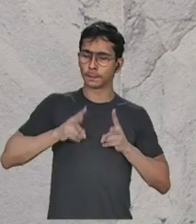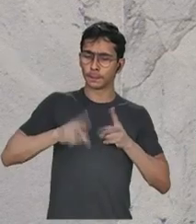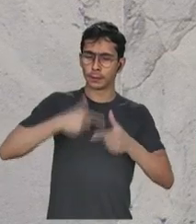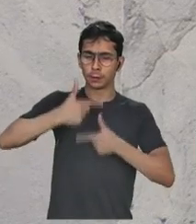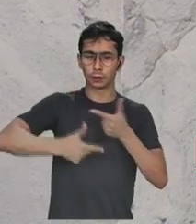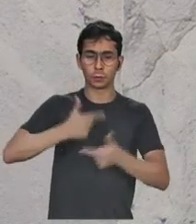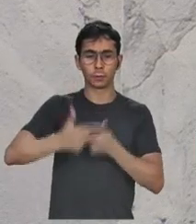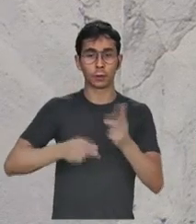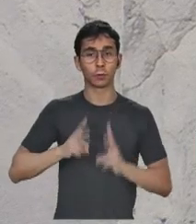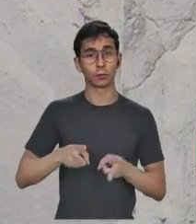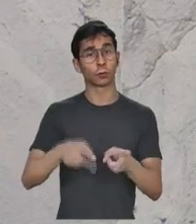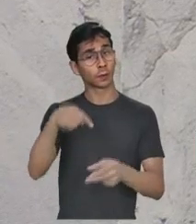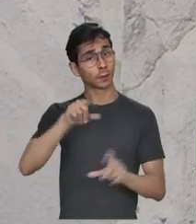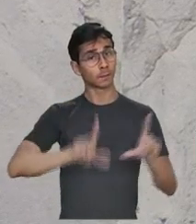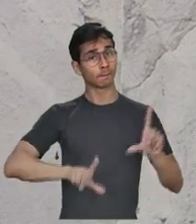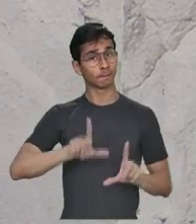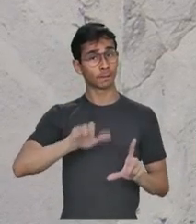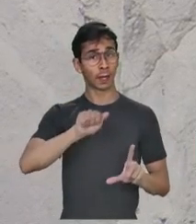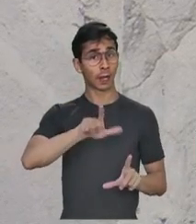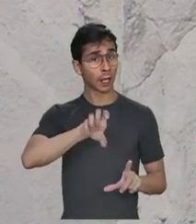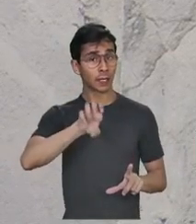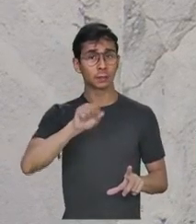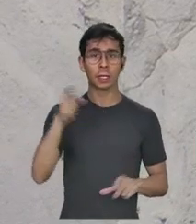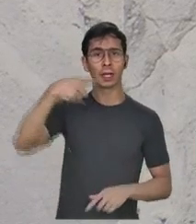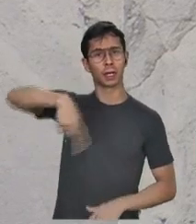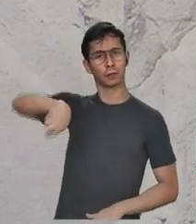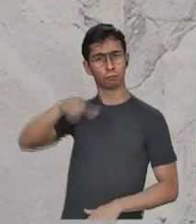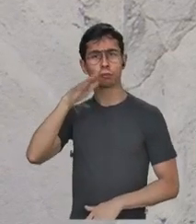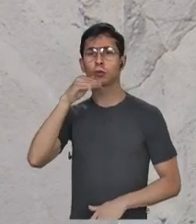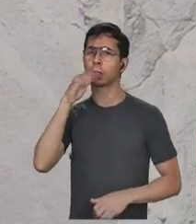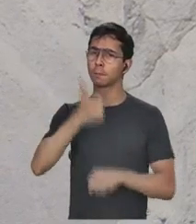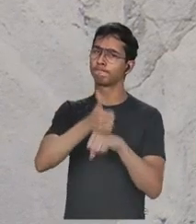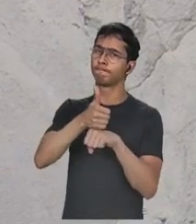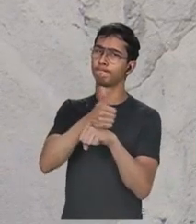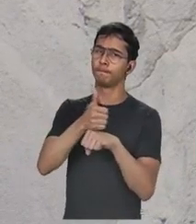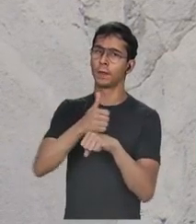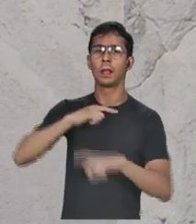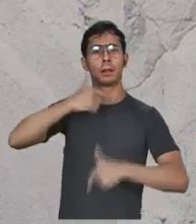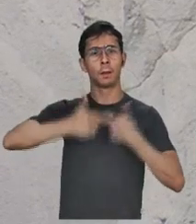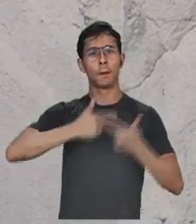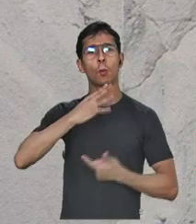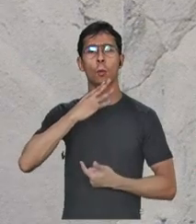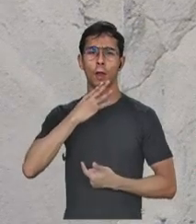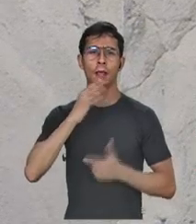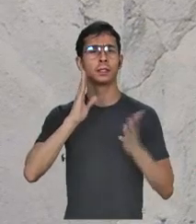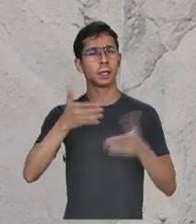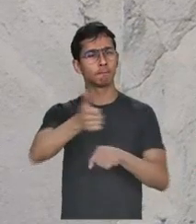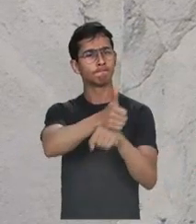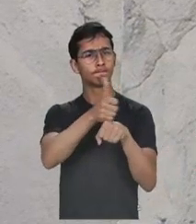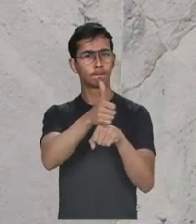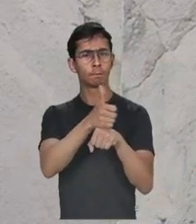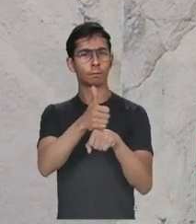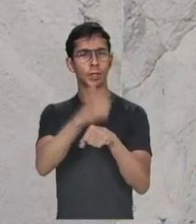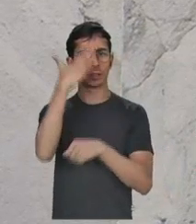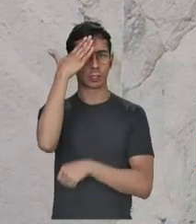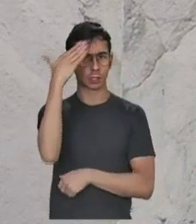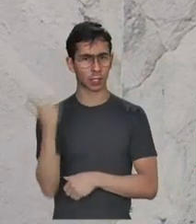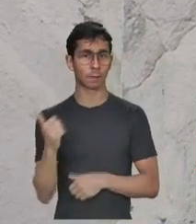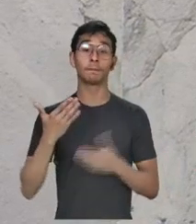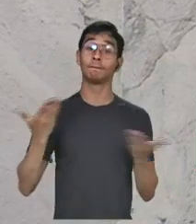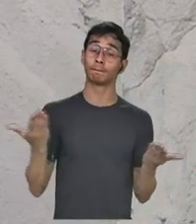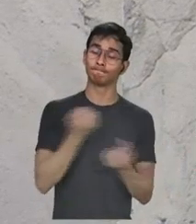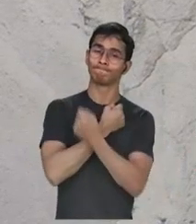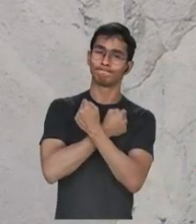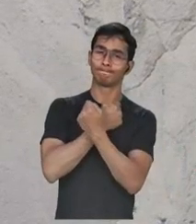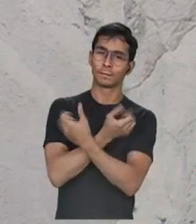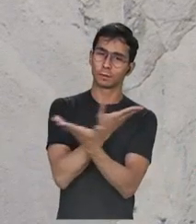porque são pessoas competentes pessoas que conhece o nosso trabalho e sabem fazer o seu trabalho muito bem em mandar um abraço a todos esses